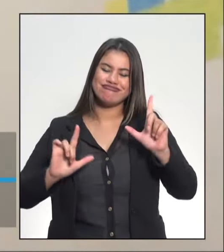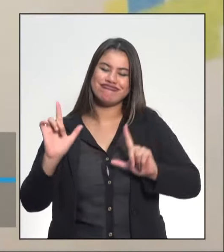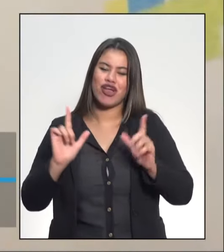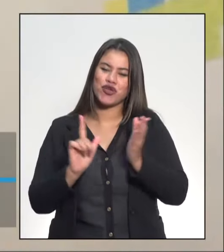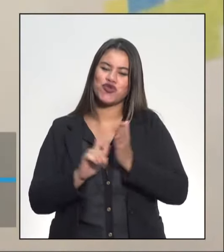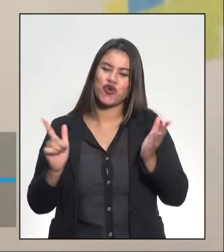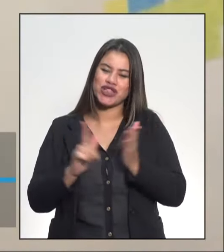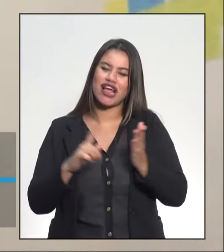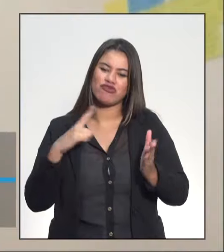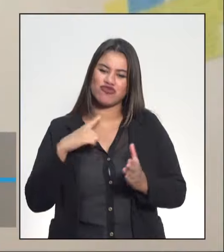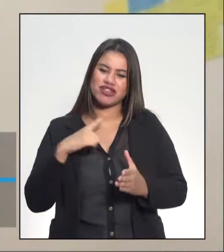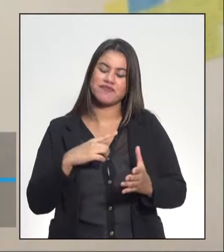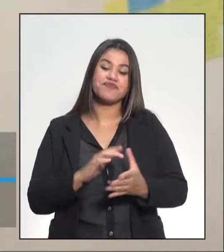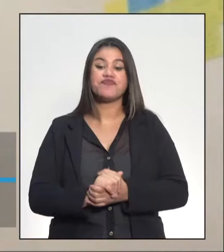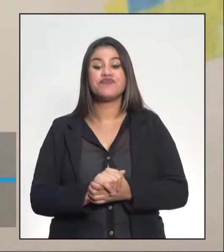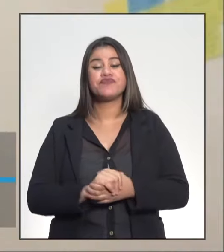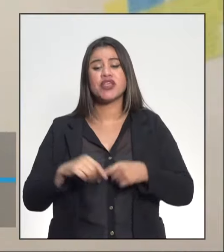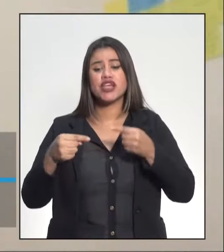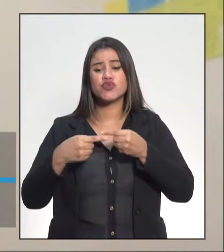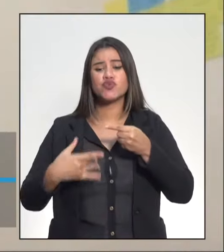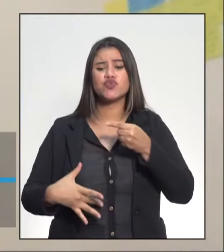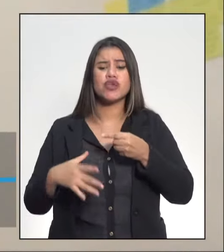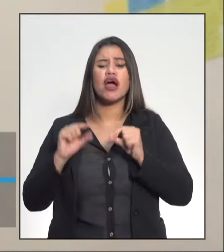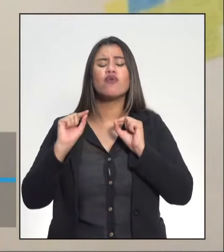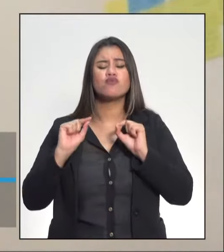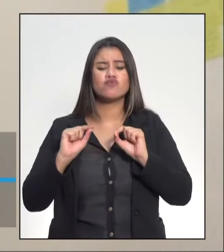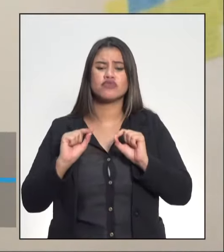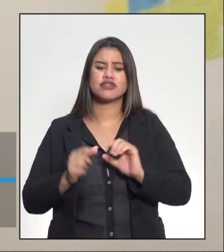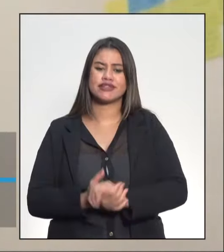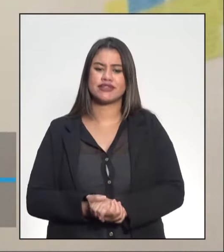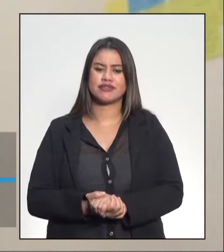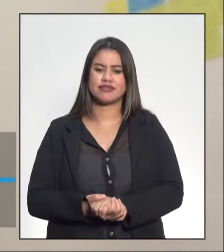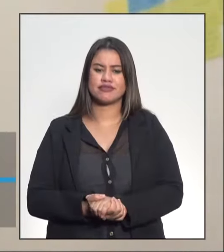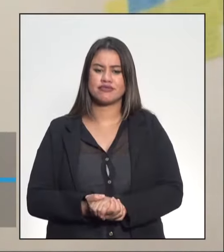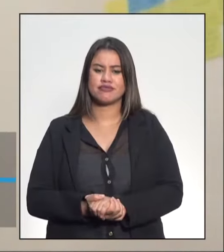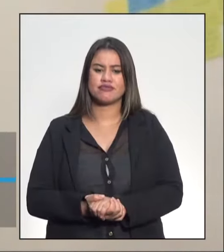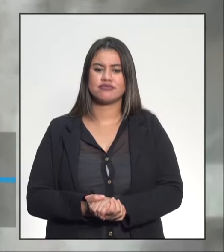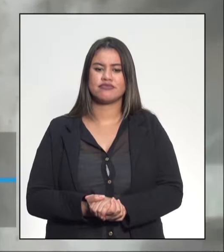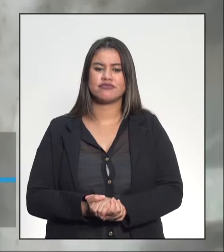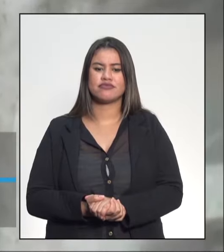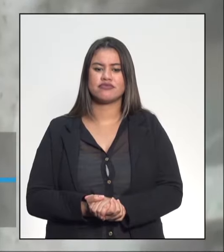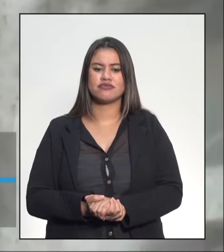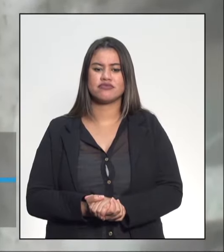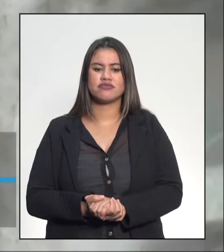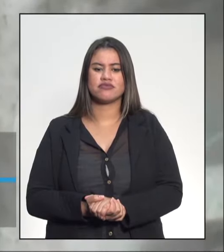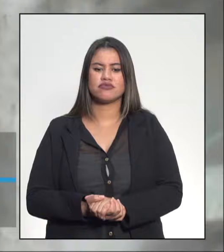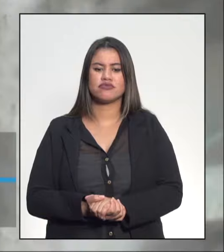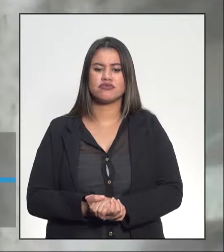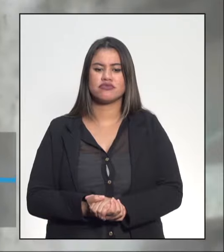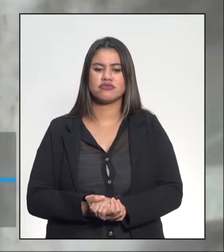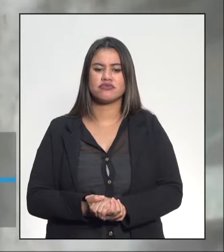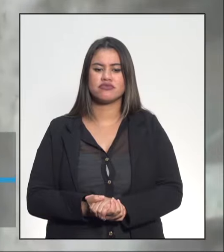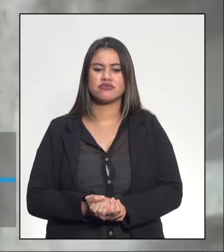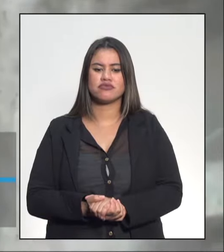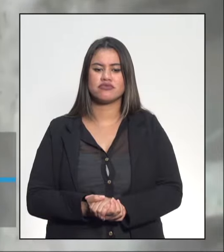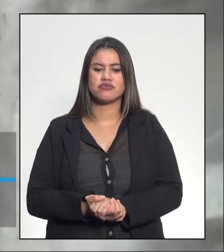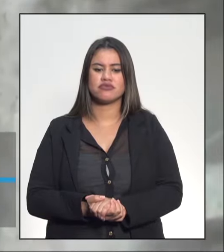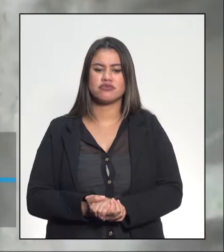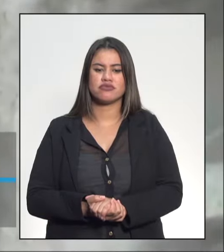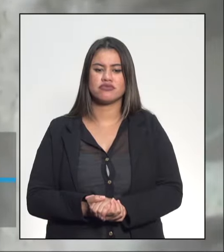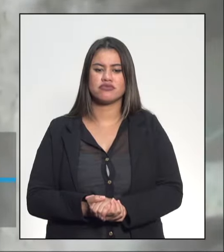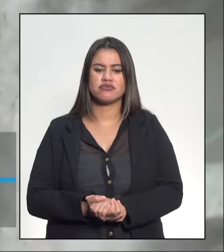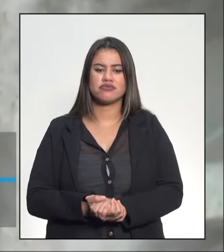Legal. E o o pessoal está falando aí no chat? Participa, pessoal. Por enquanto, o pessoal ainda só está falando